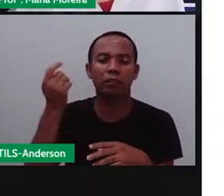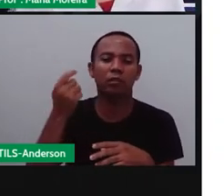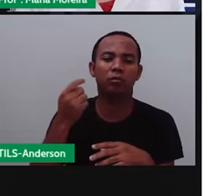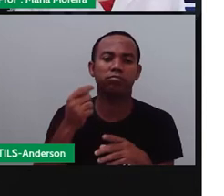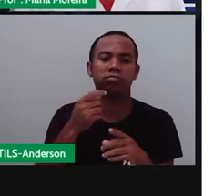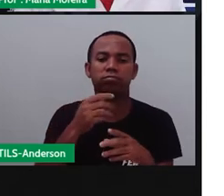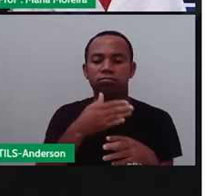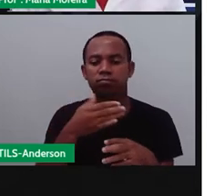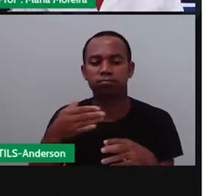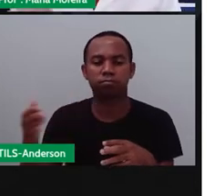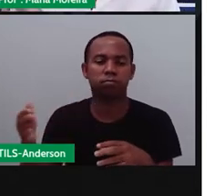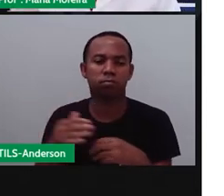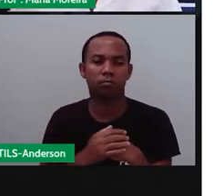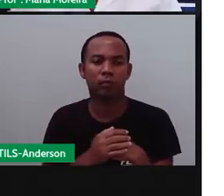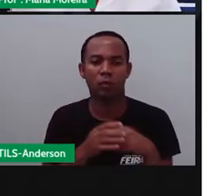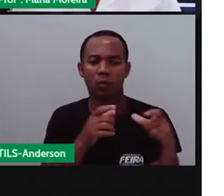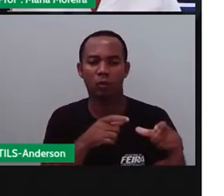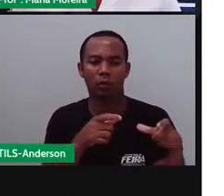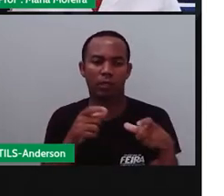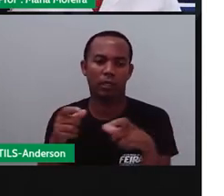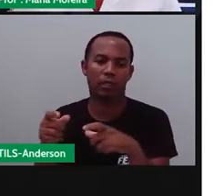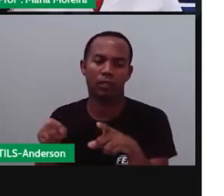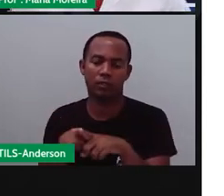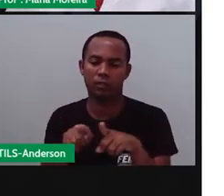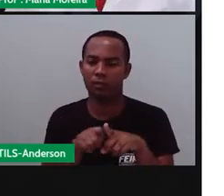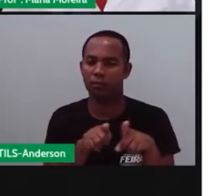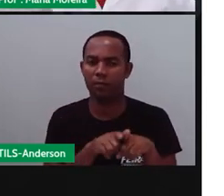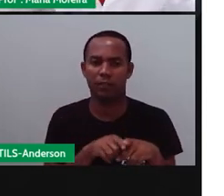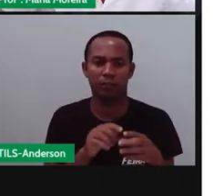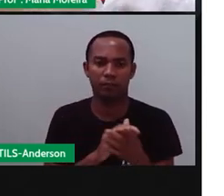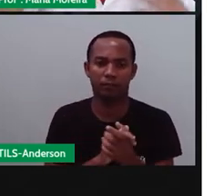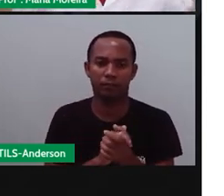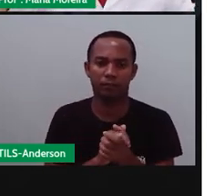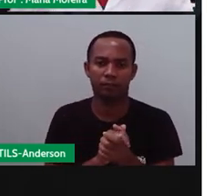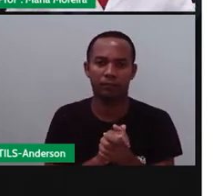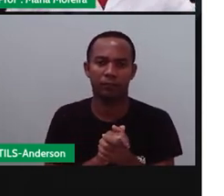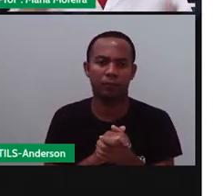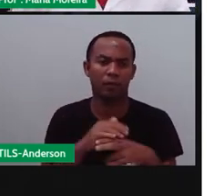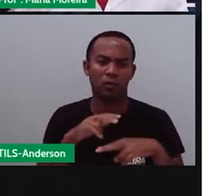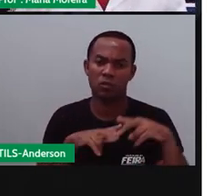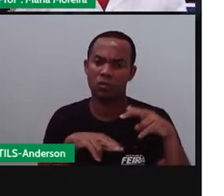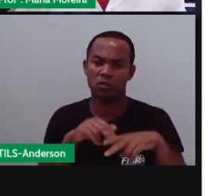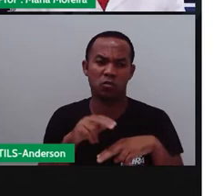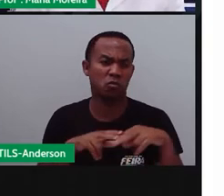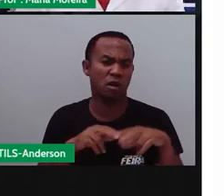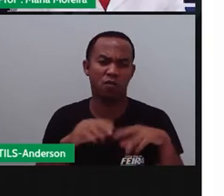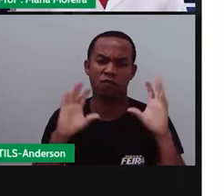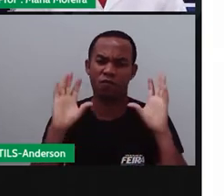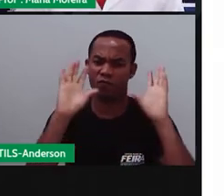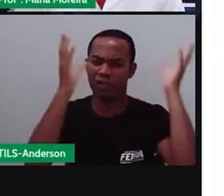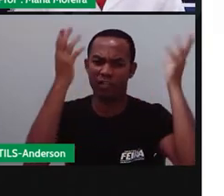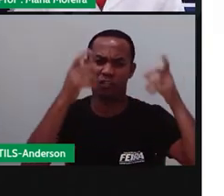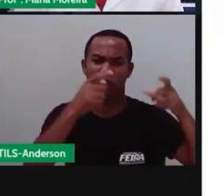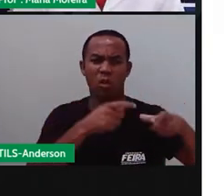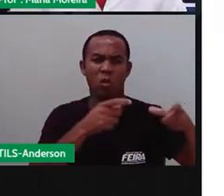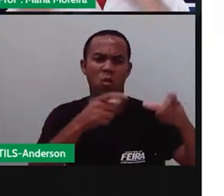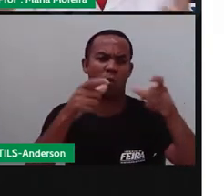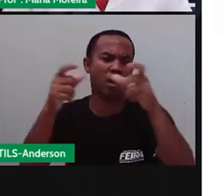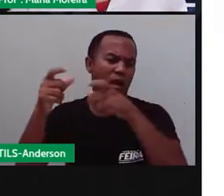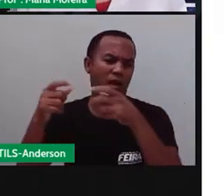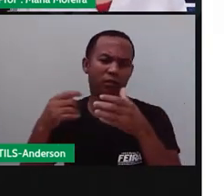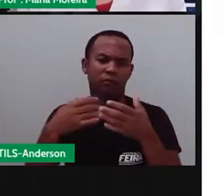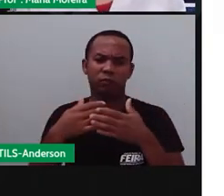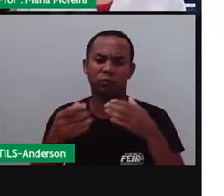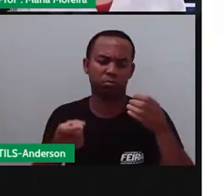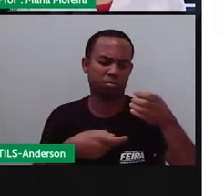de cada lugar. Isso não é só referente ao São João, é referente às festas juninas, de modo geral. É referente a qualquer tipo de festa